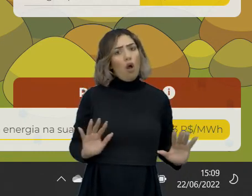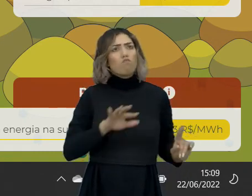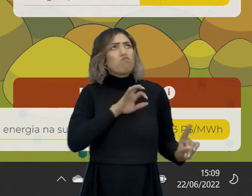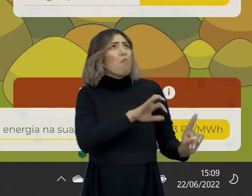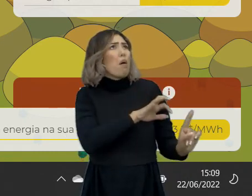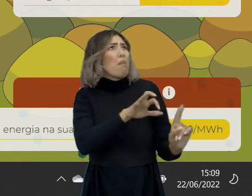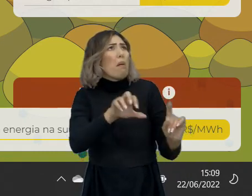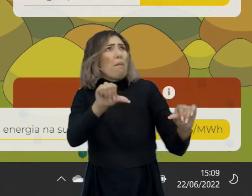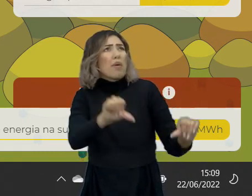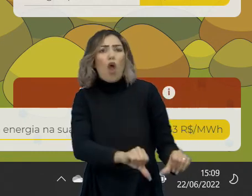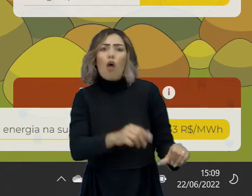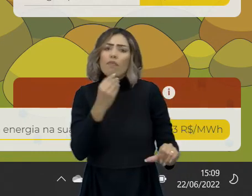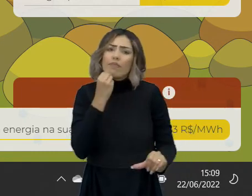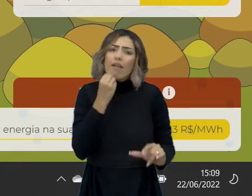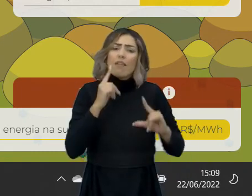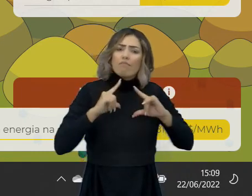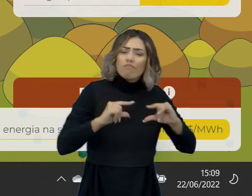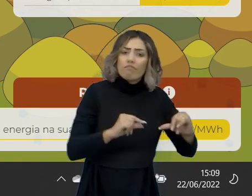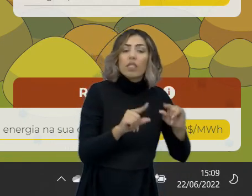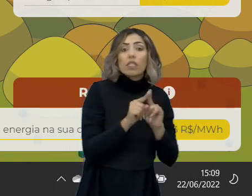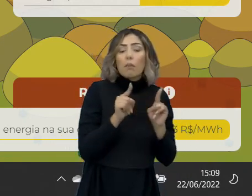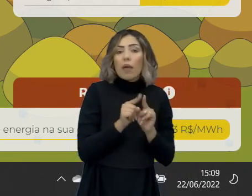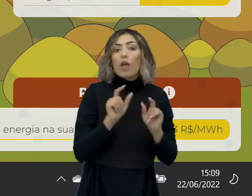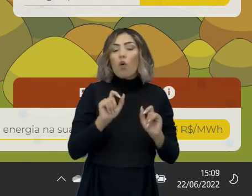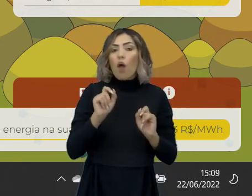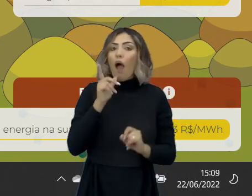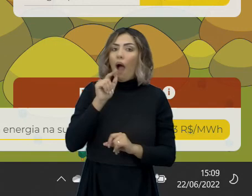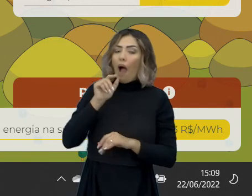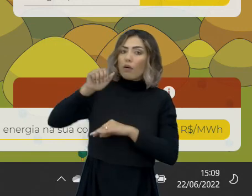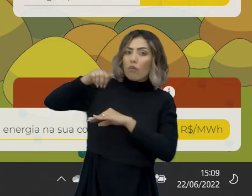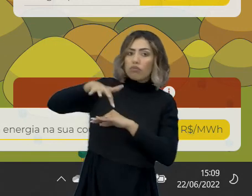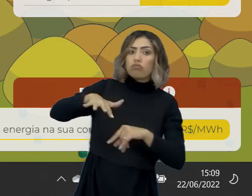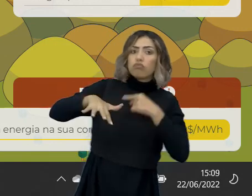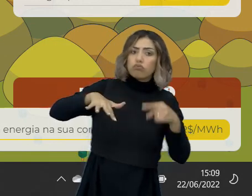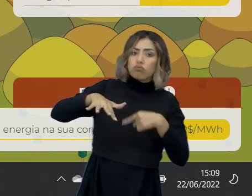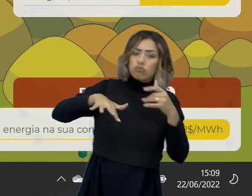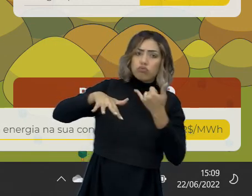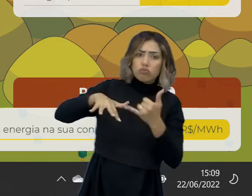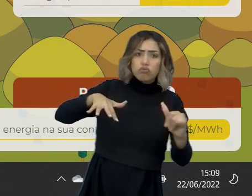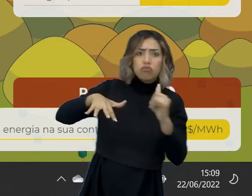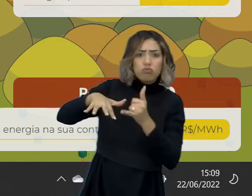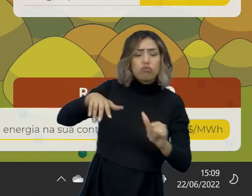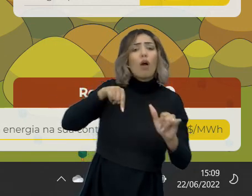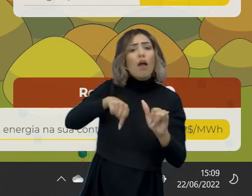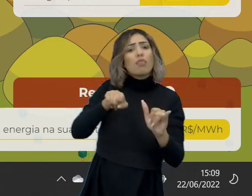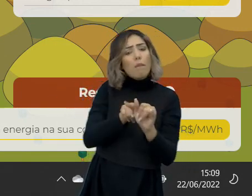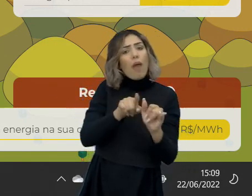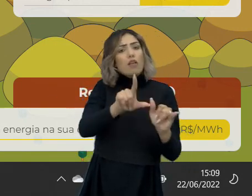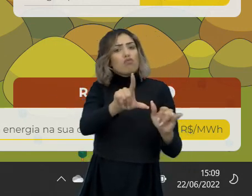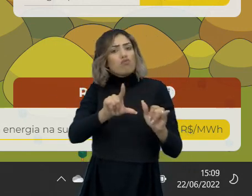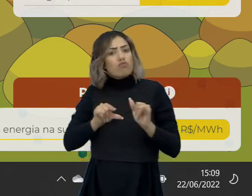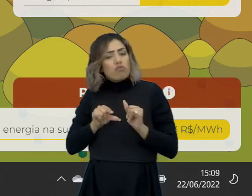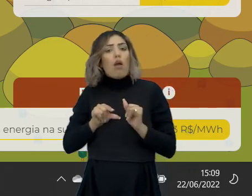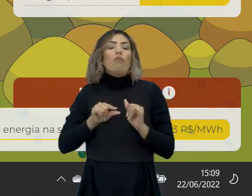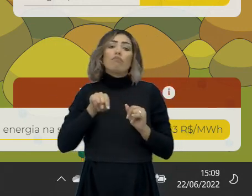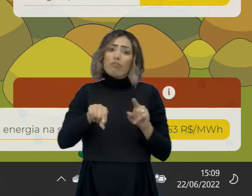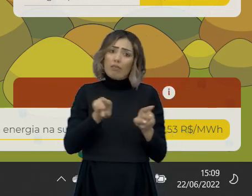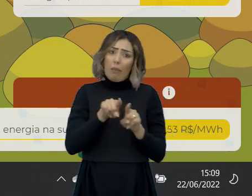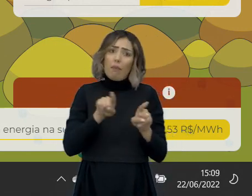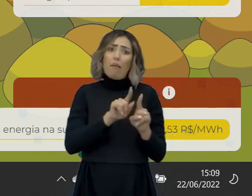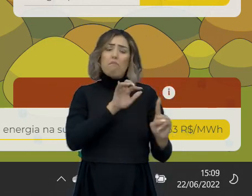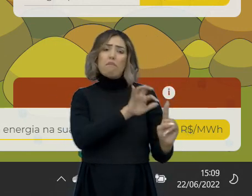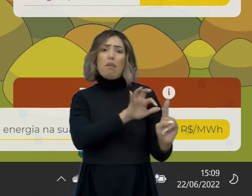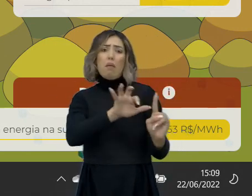poderia reduzir um pouco também da hidrelétrica, né? Porque ela também causa alguns impactos pelo tamanho, né? E tenta aumentar alguma outra um pouco mais. E aumenta um